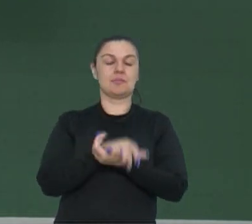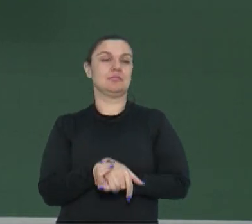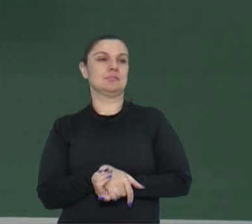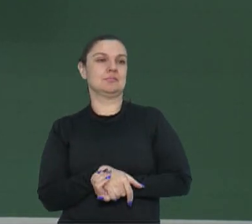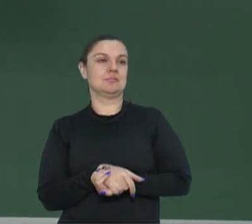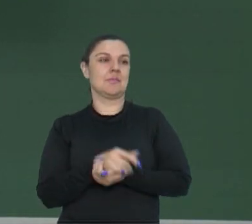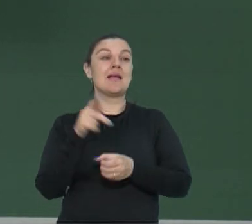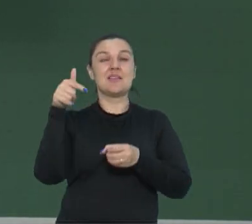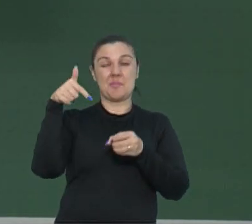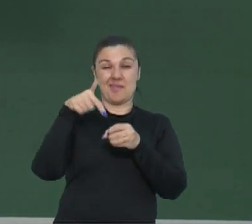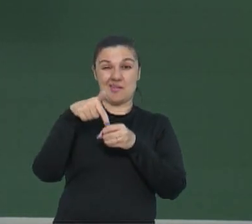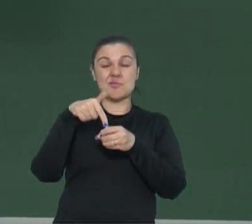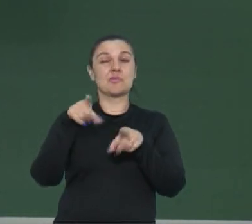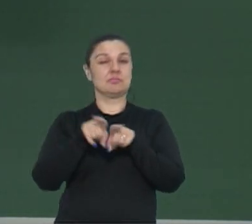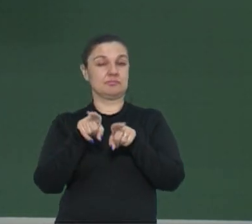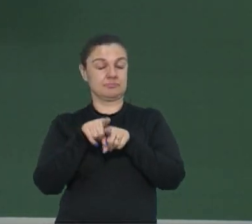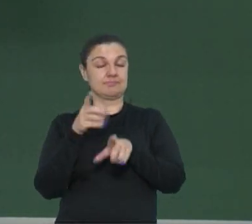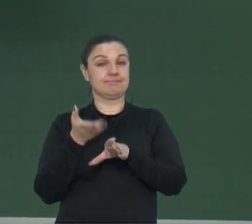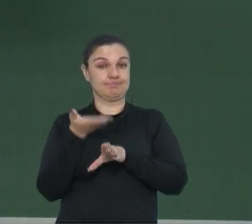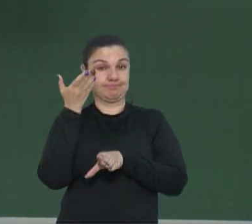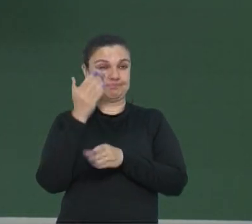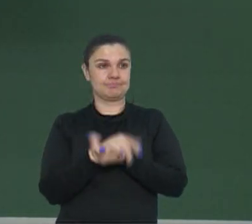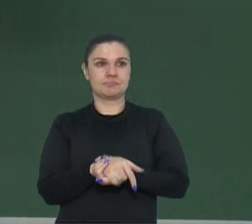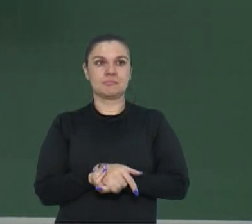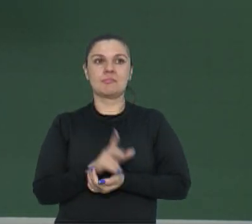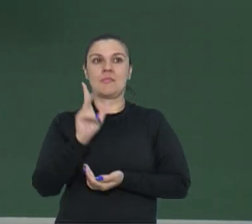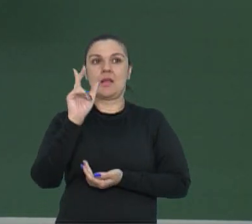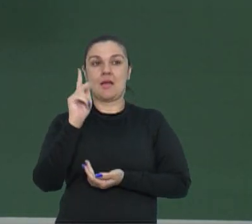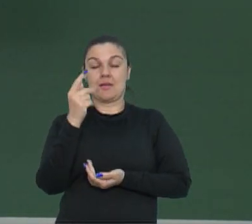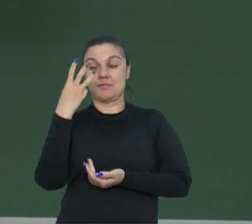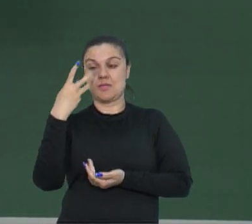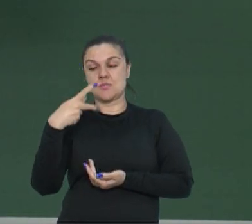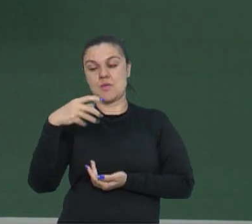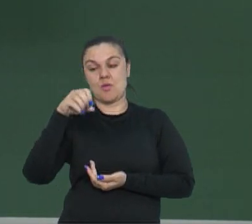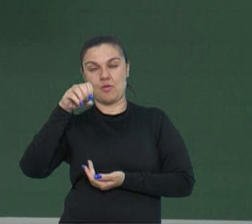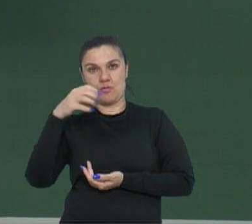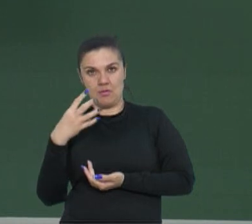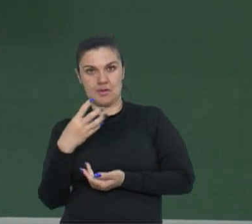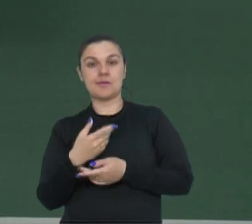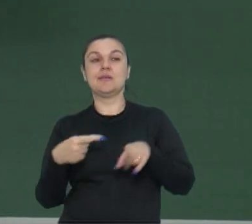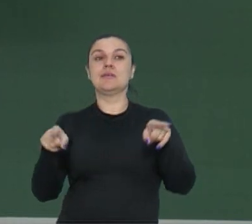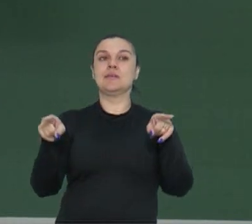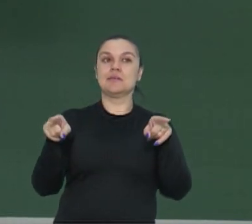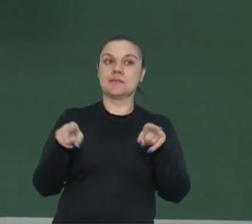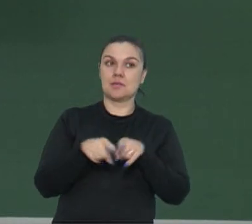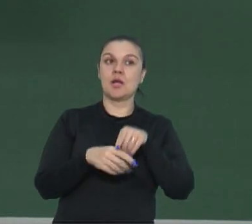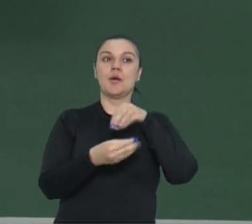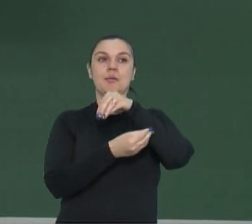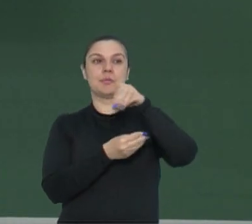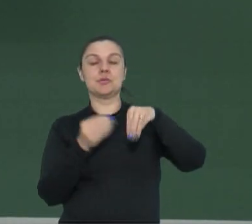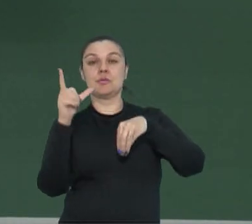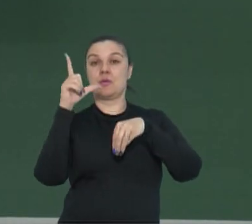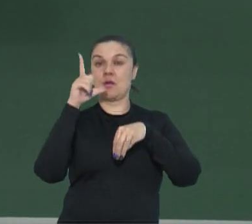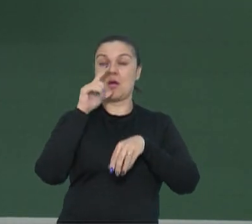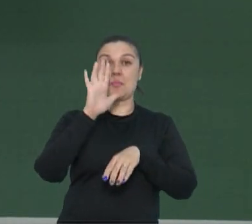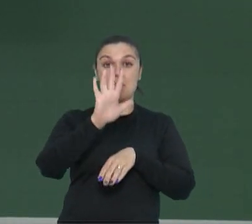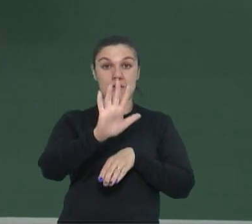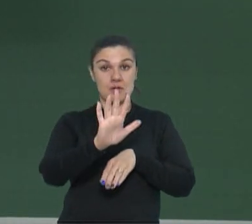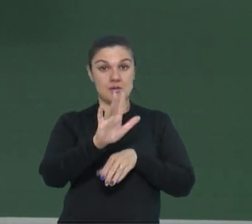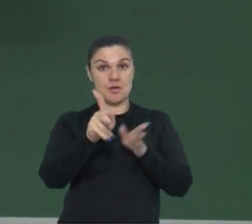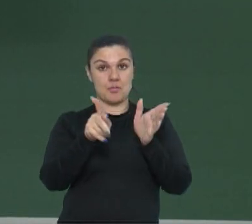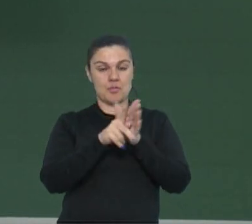Mas a gasolina libera também muito. H3PO4, também reação com a água, mas agora estamos